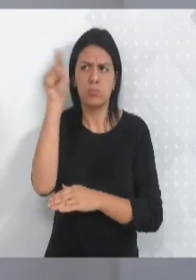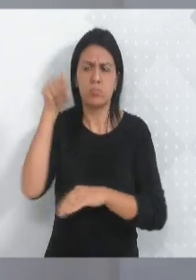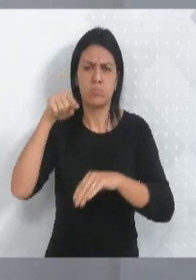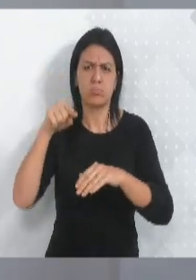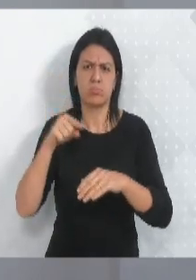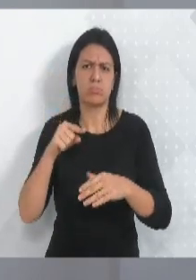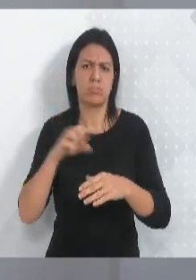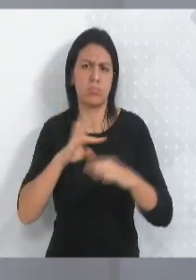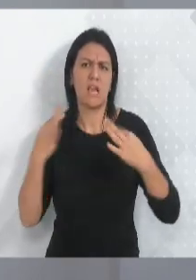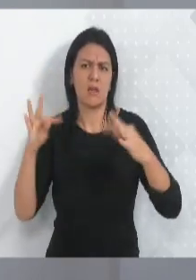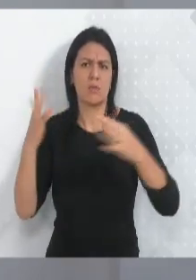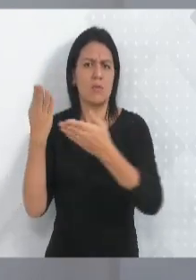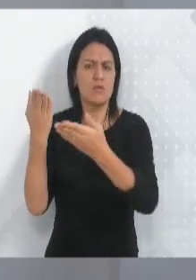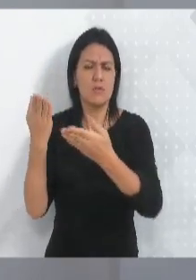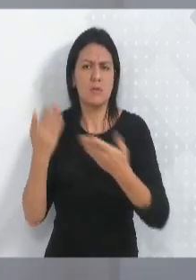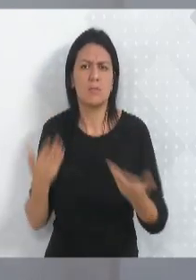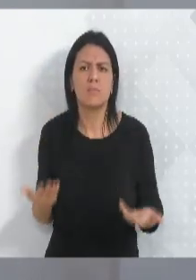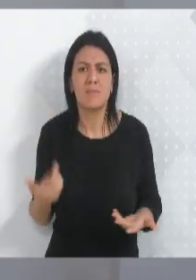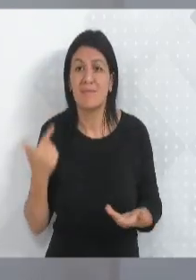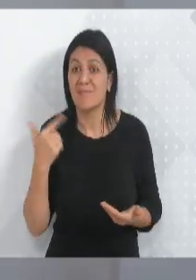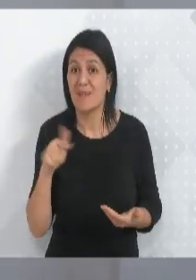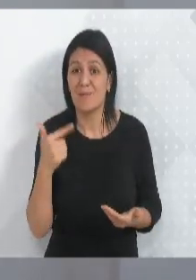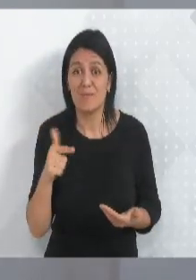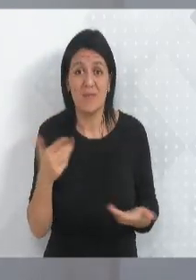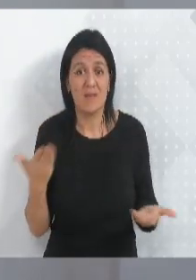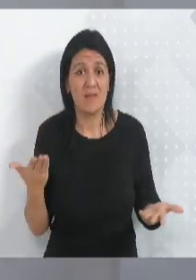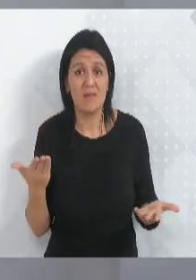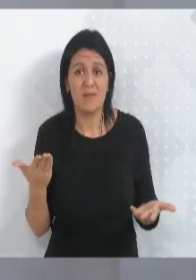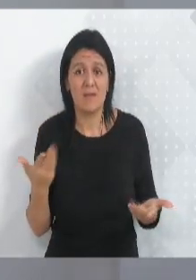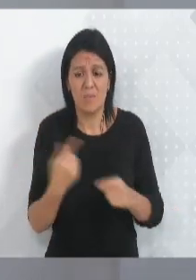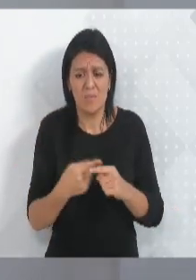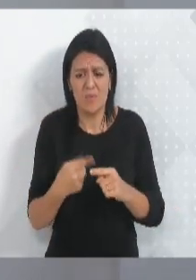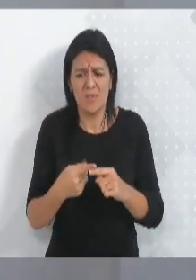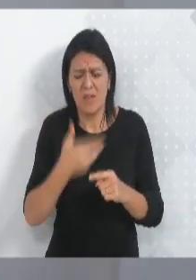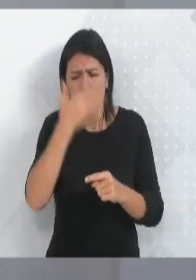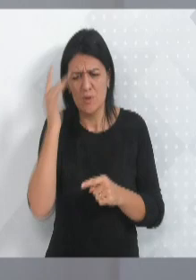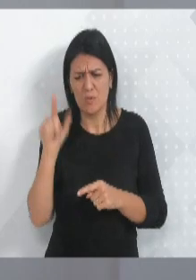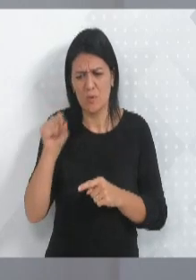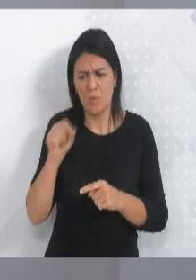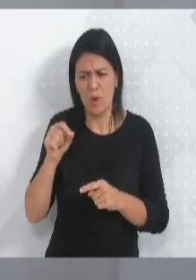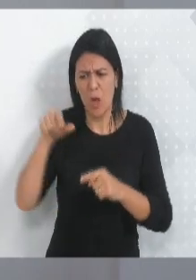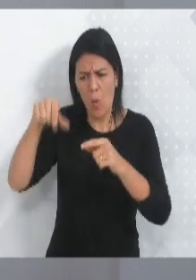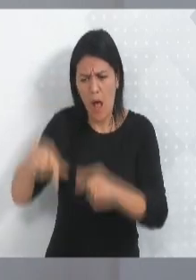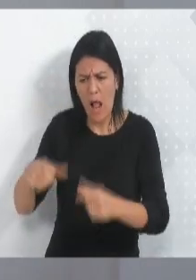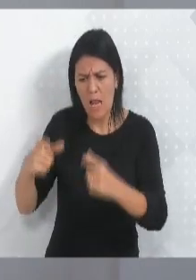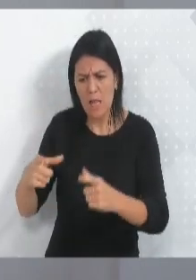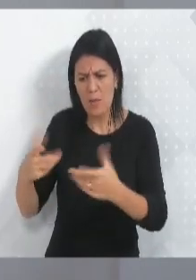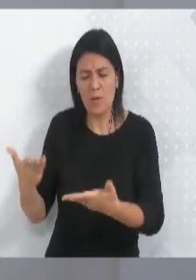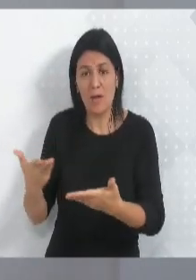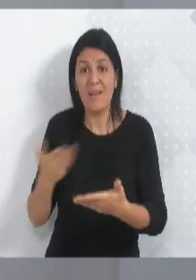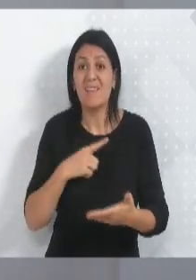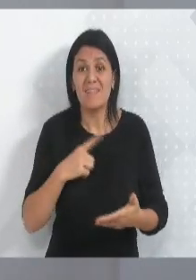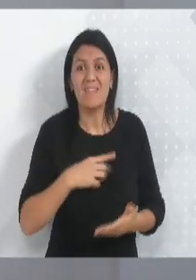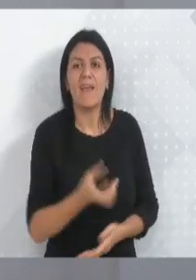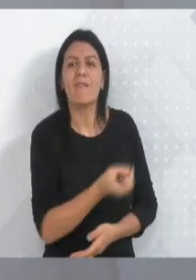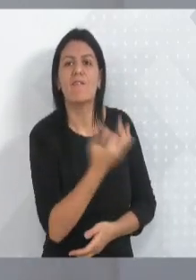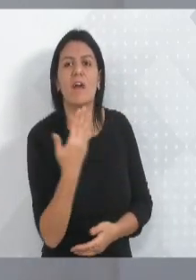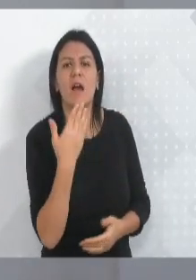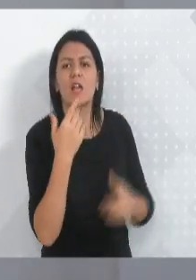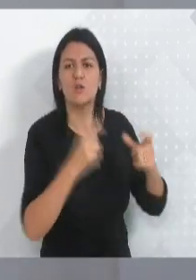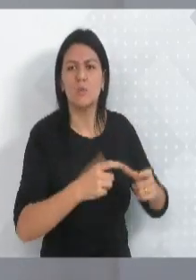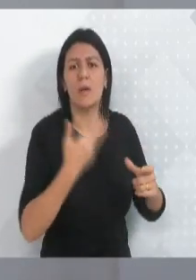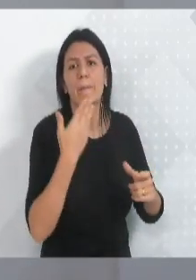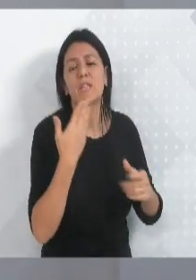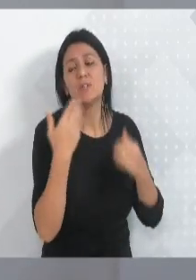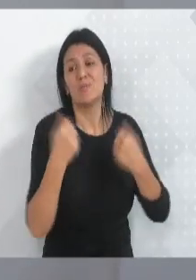eu quero entender qual é a lógica desses estudos, quem fez esses estudos? E tem vários lugares que a gente está pedindo, senhores vereadores, que precisa de